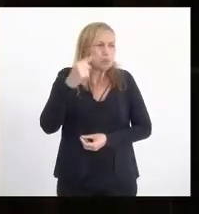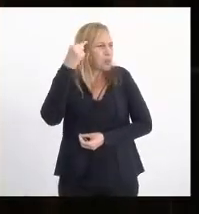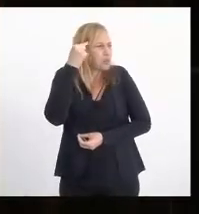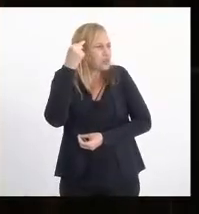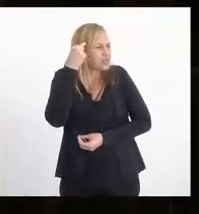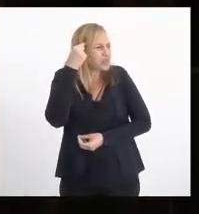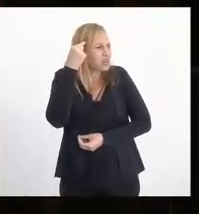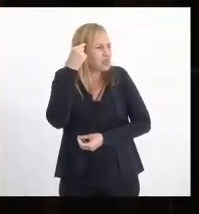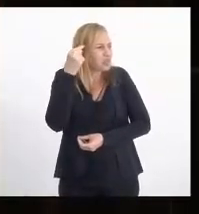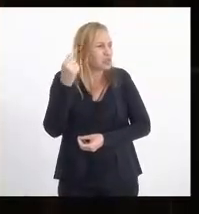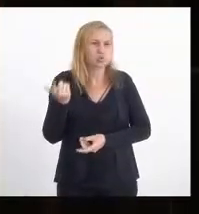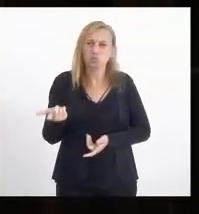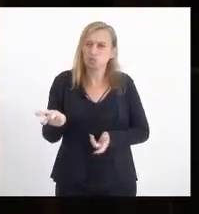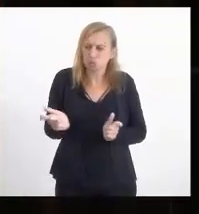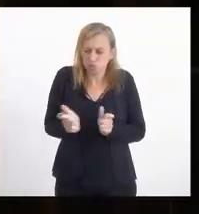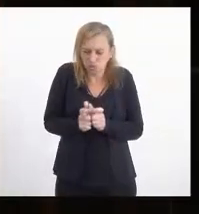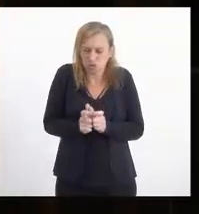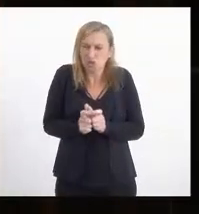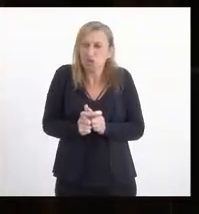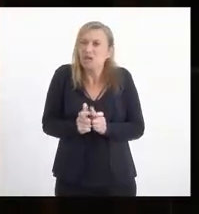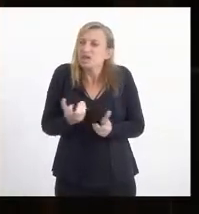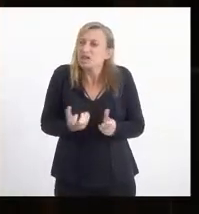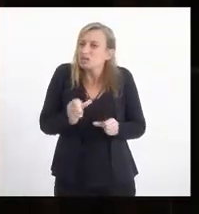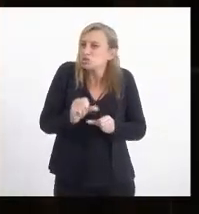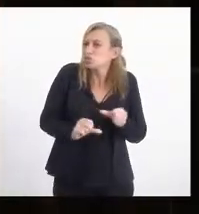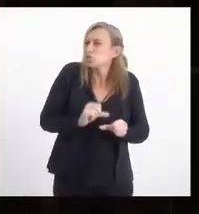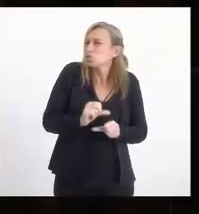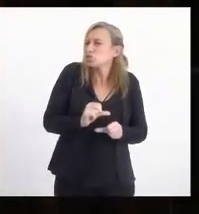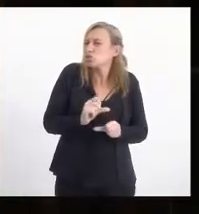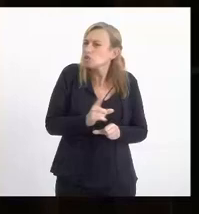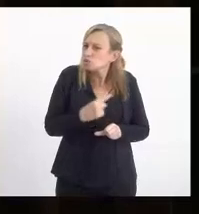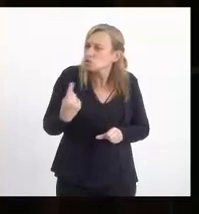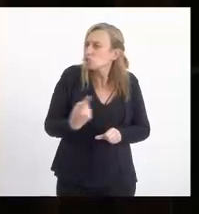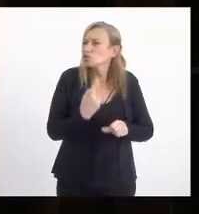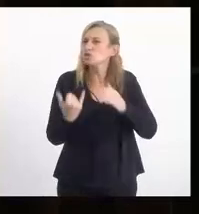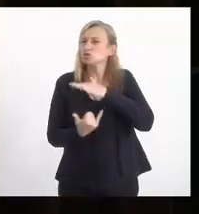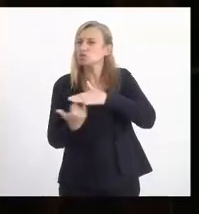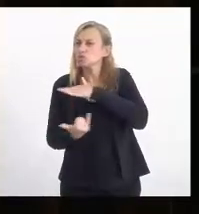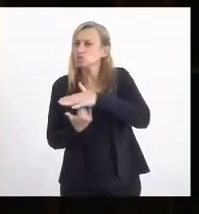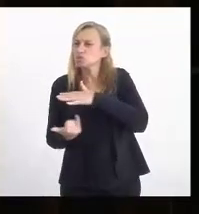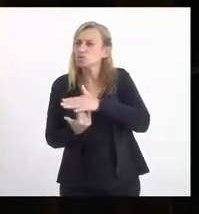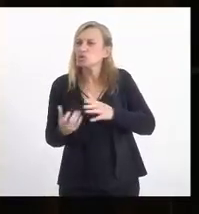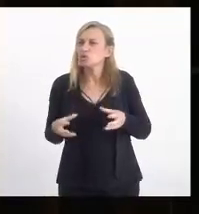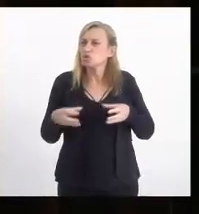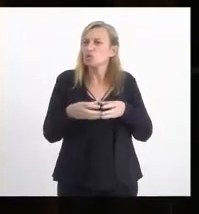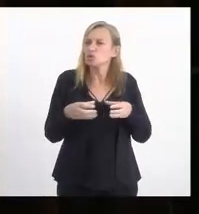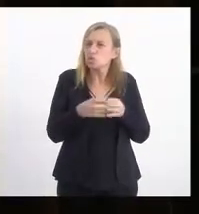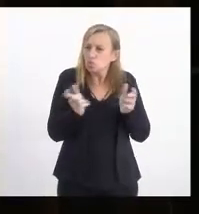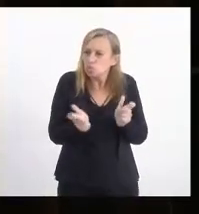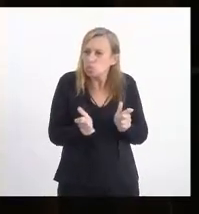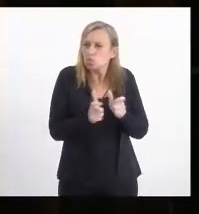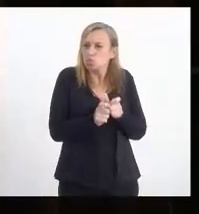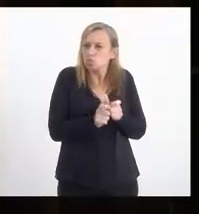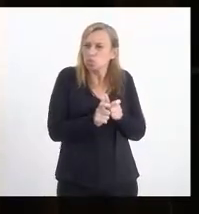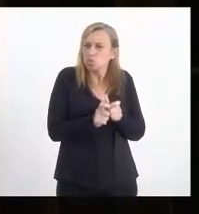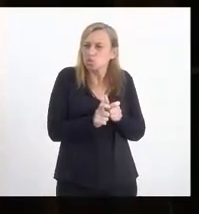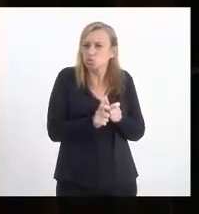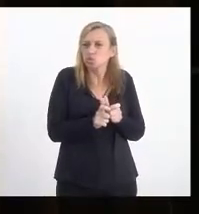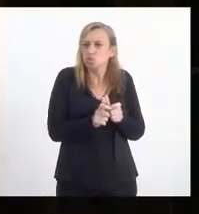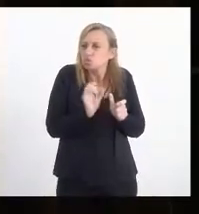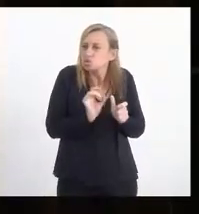pensamento elitista e queiramos transformar nossas instituições em grupos fechados para